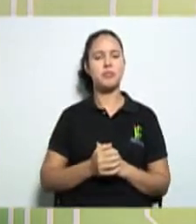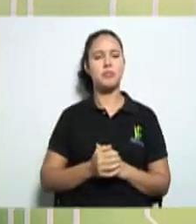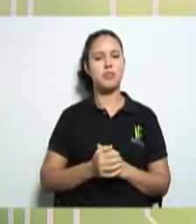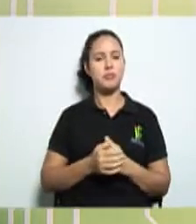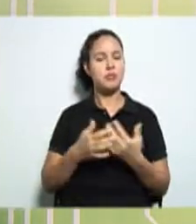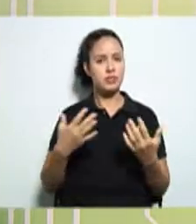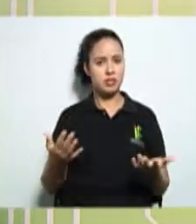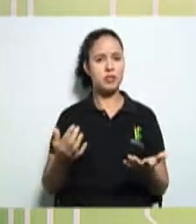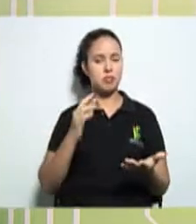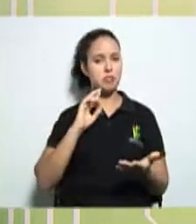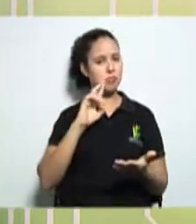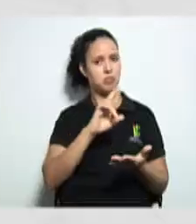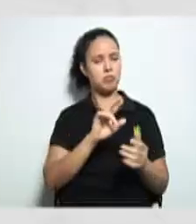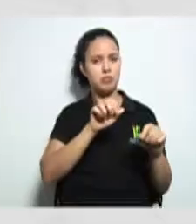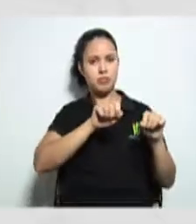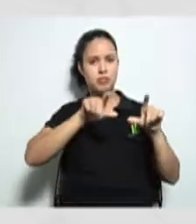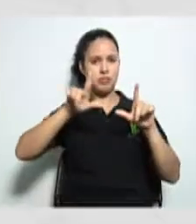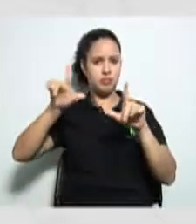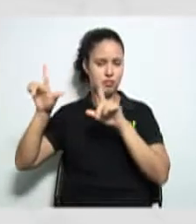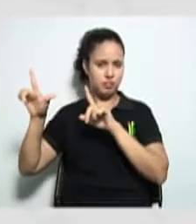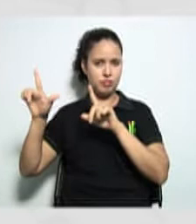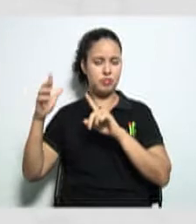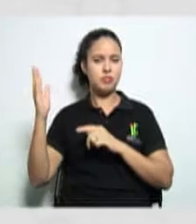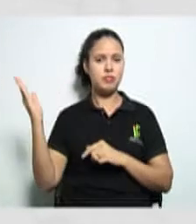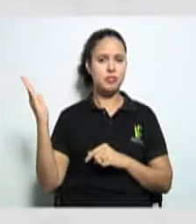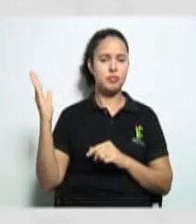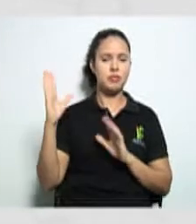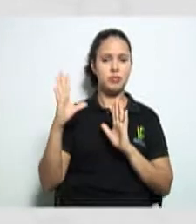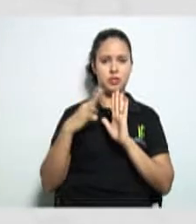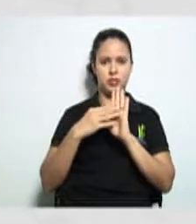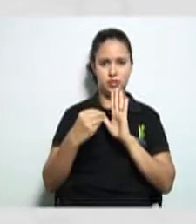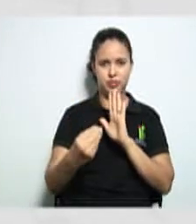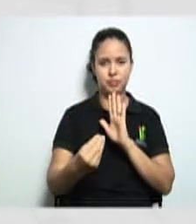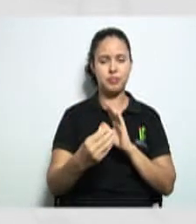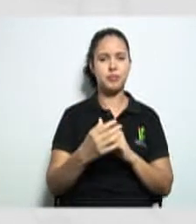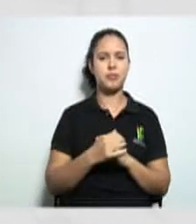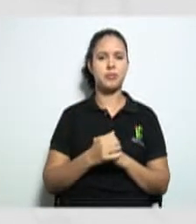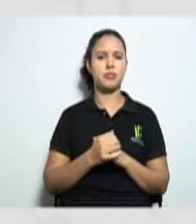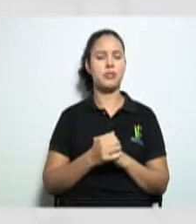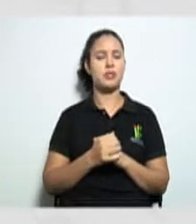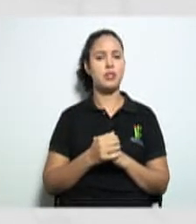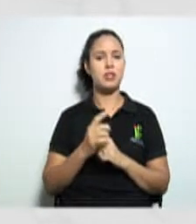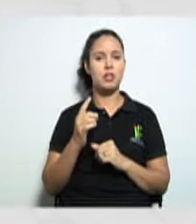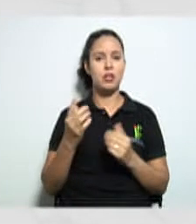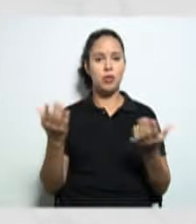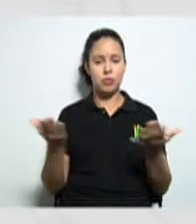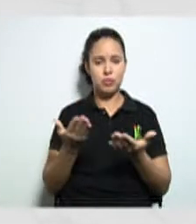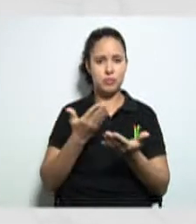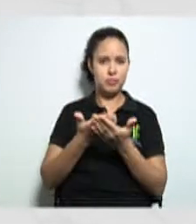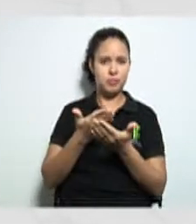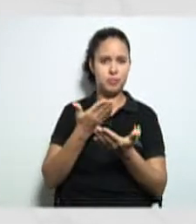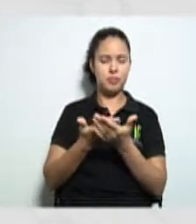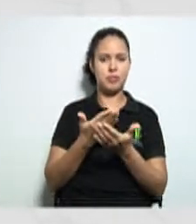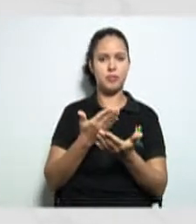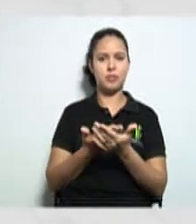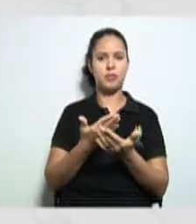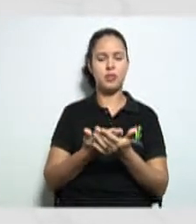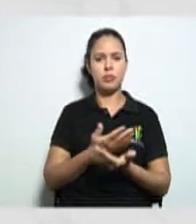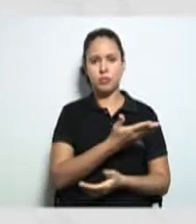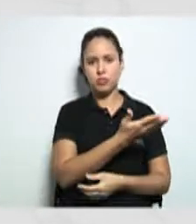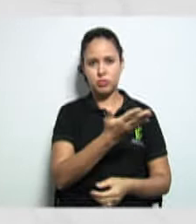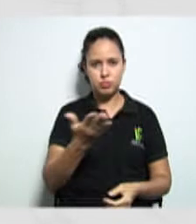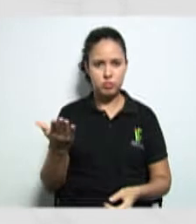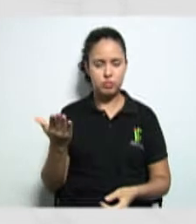aqui a resposta que nós colocamos aqui como modelo, porque nós vimos na aula de hoje que